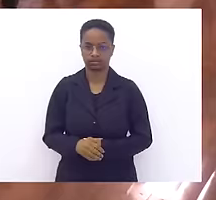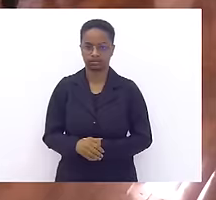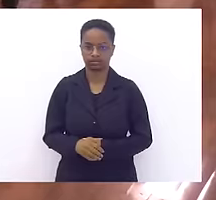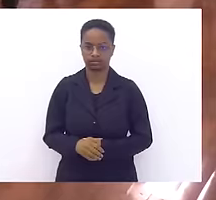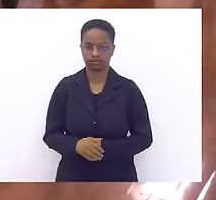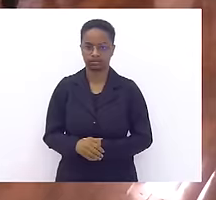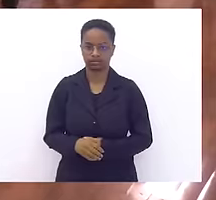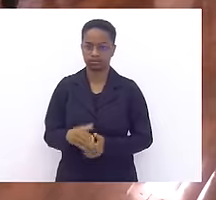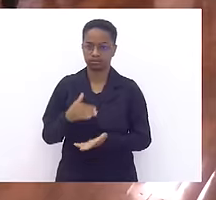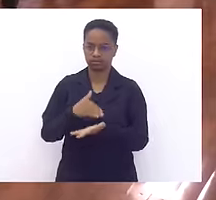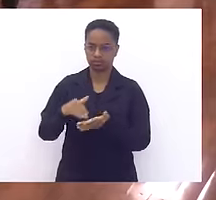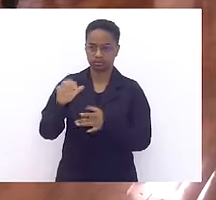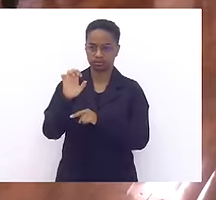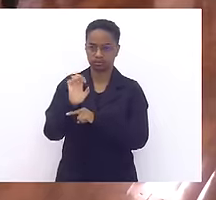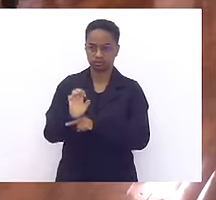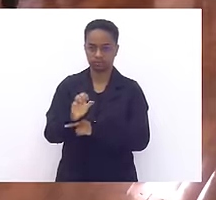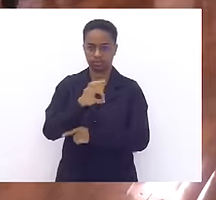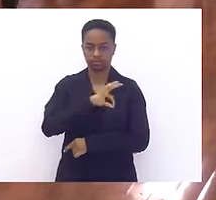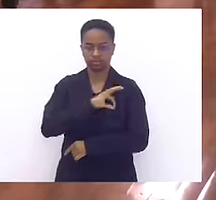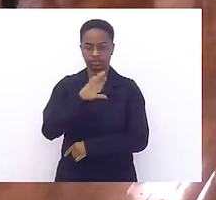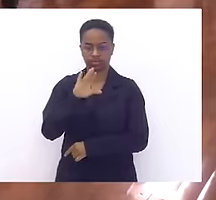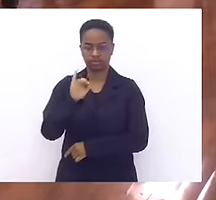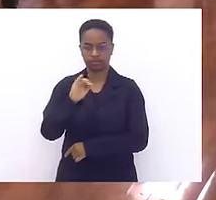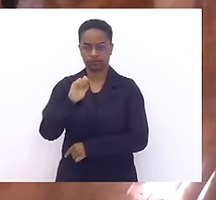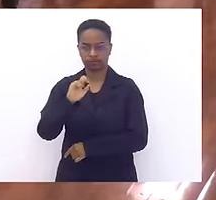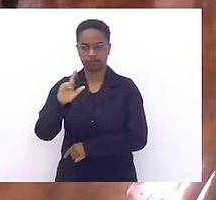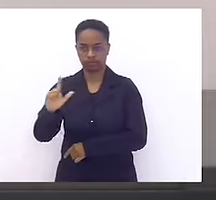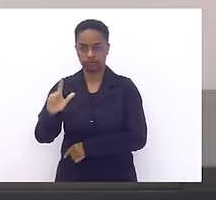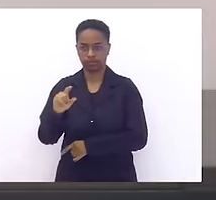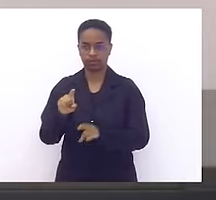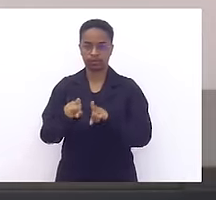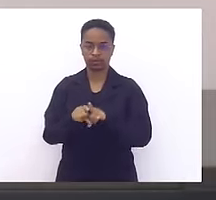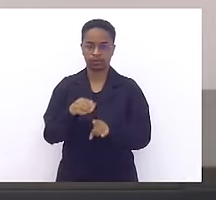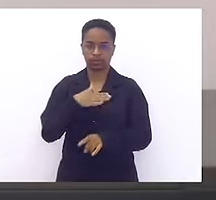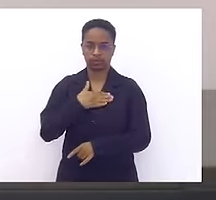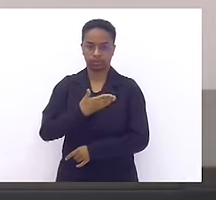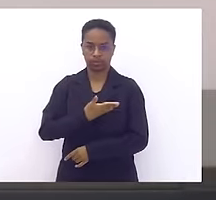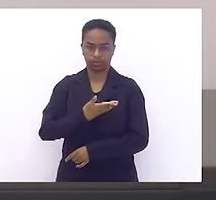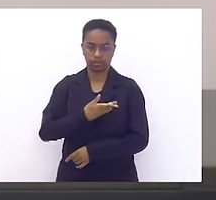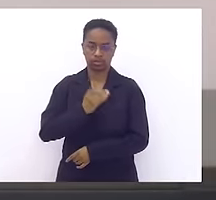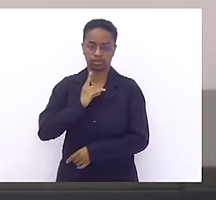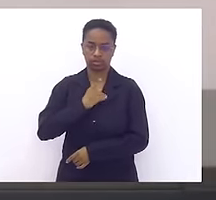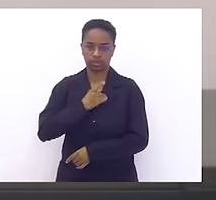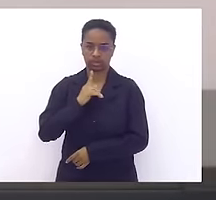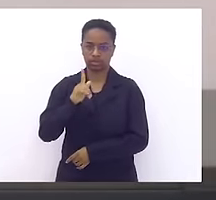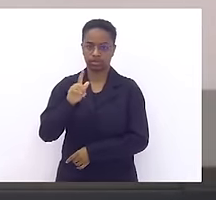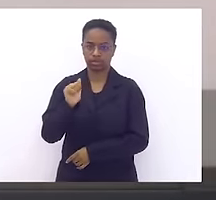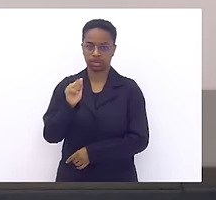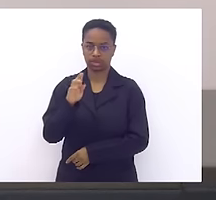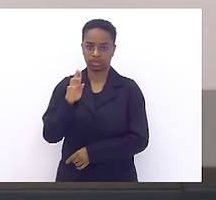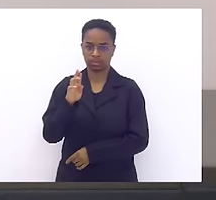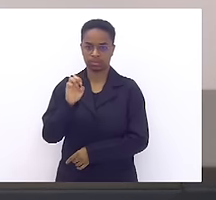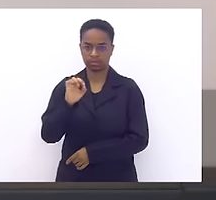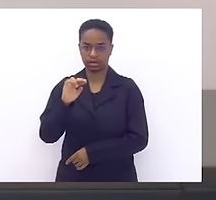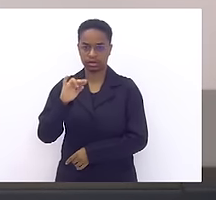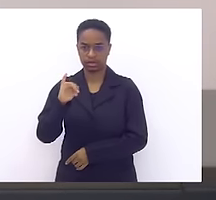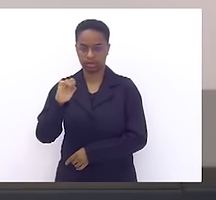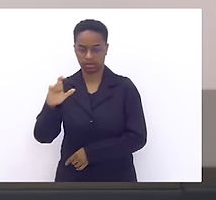a secretaria de estado da Polícia Civil meu amigo delegado Gabriel ferrando